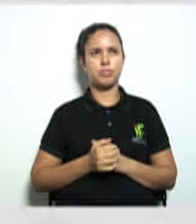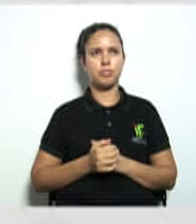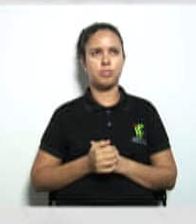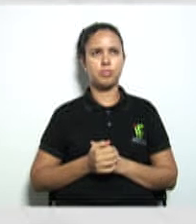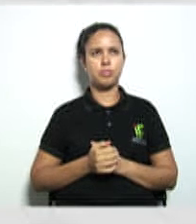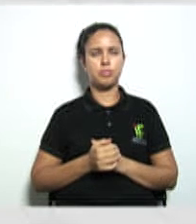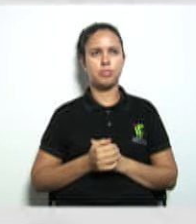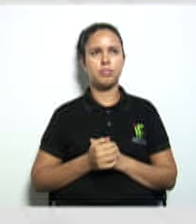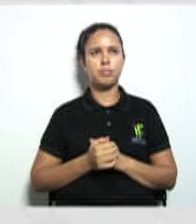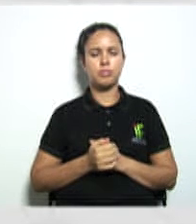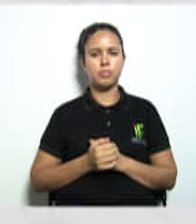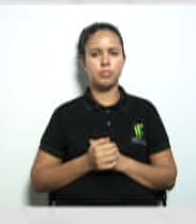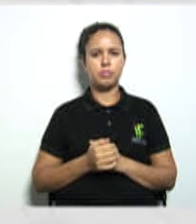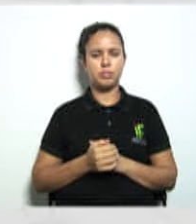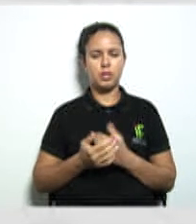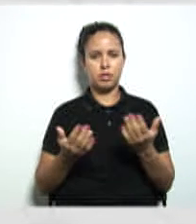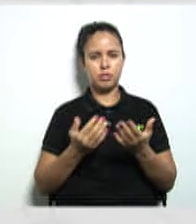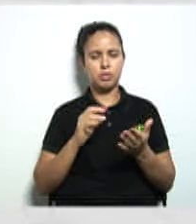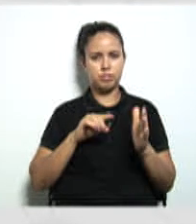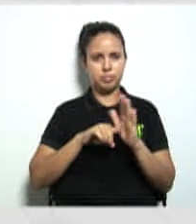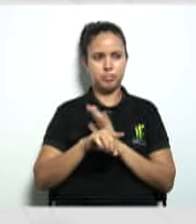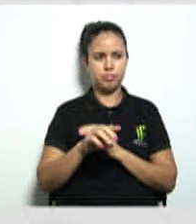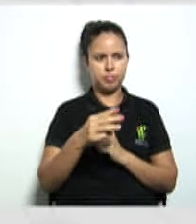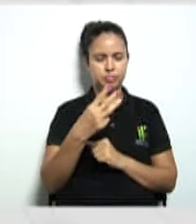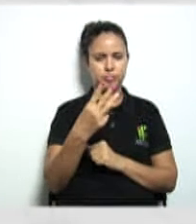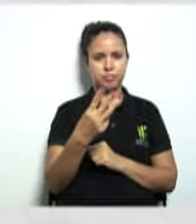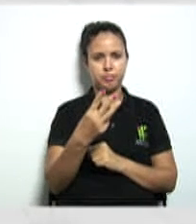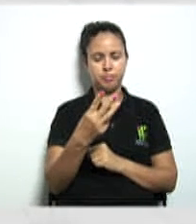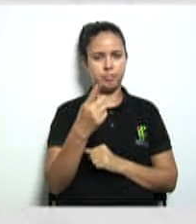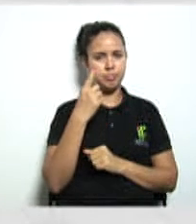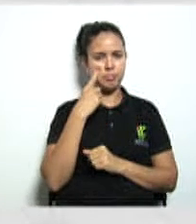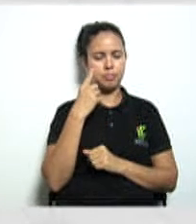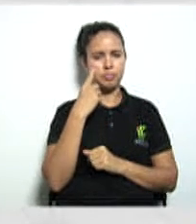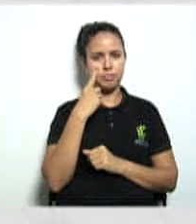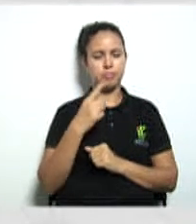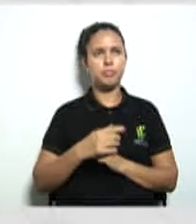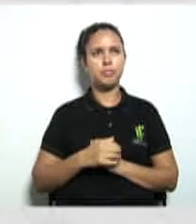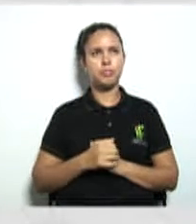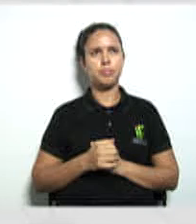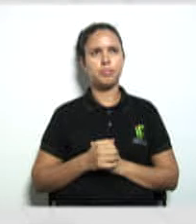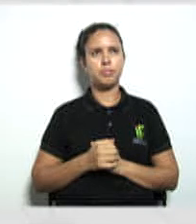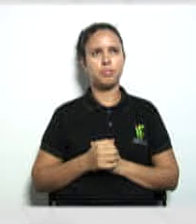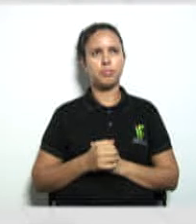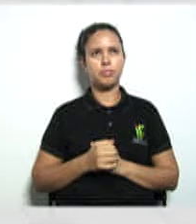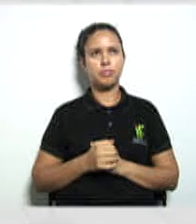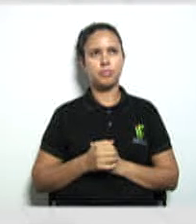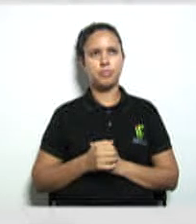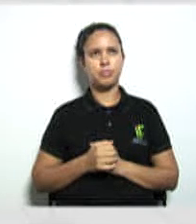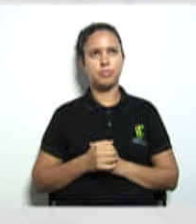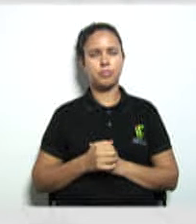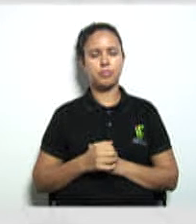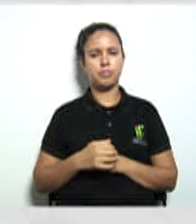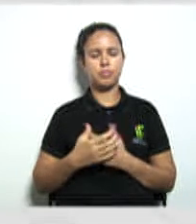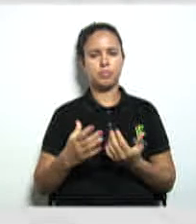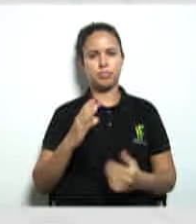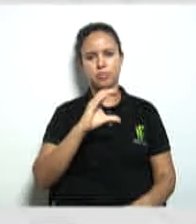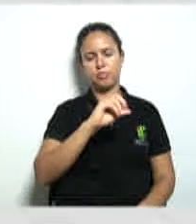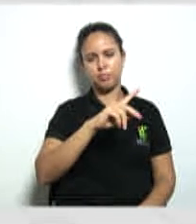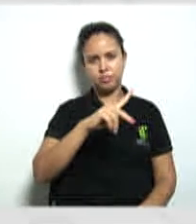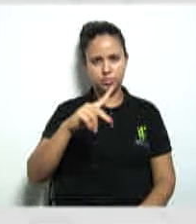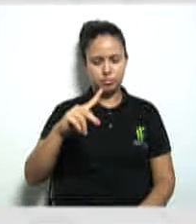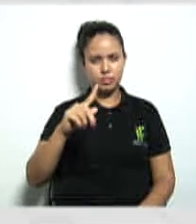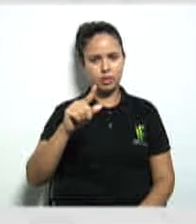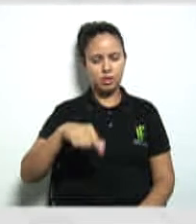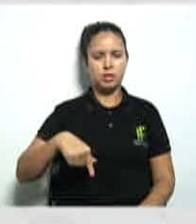Agora, vamos para a questão número 3. Olha só. As cooperativas são organizações